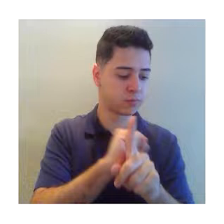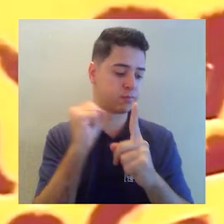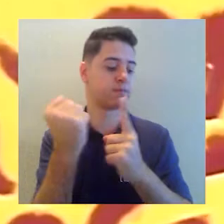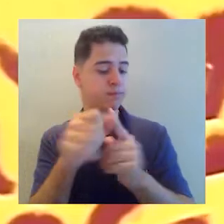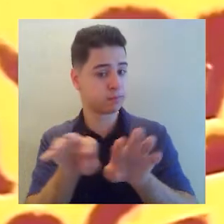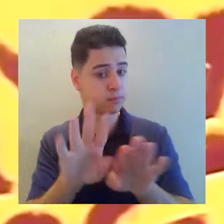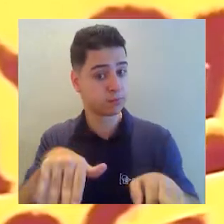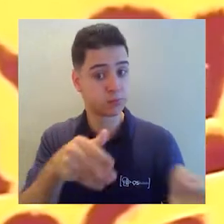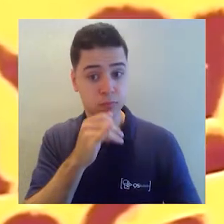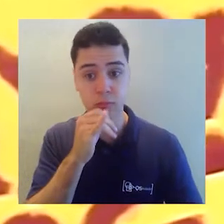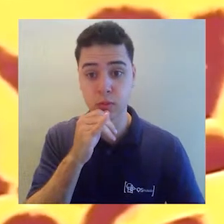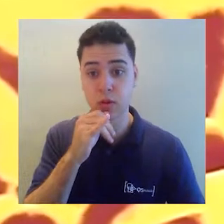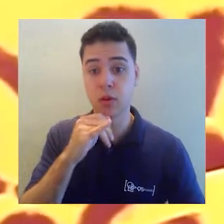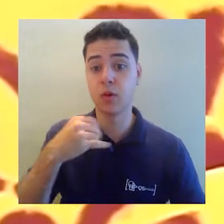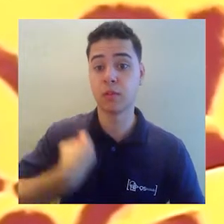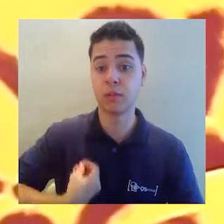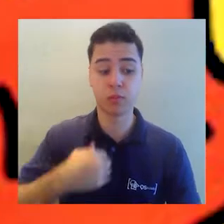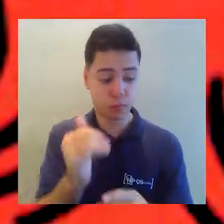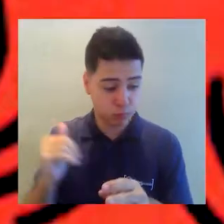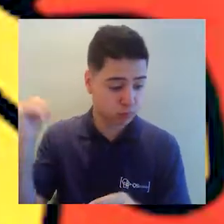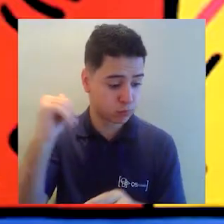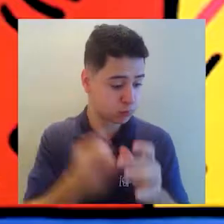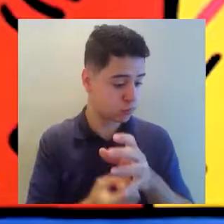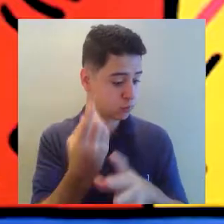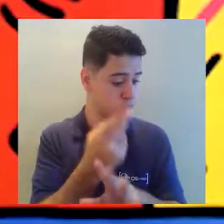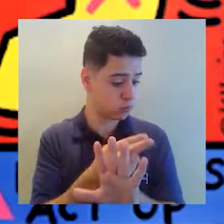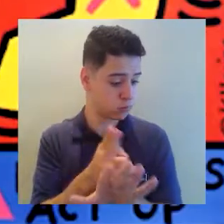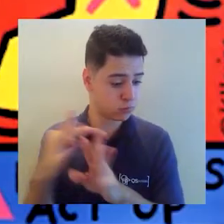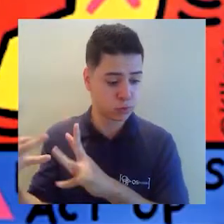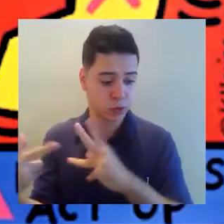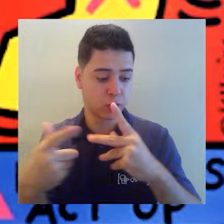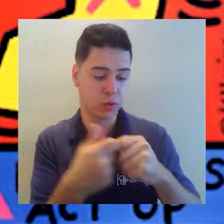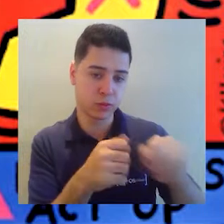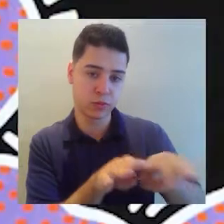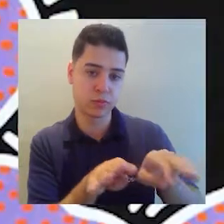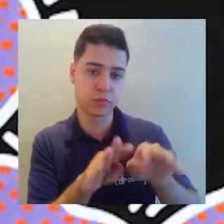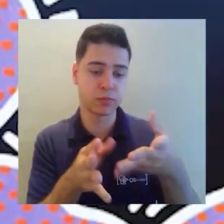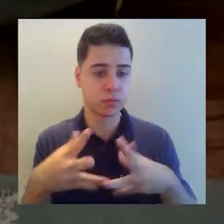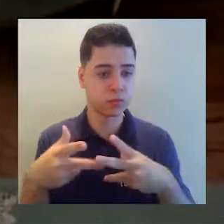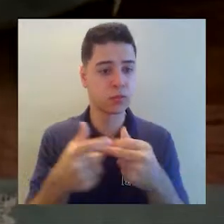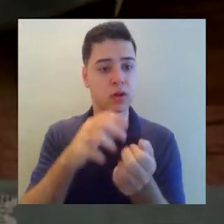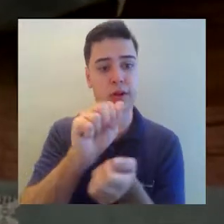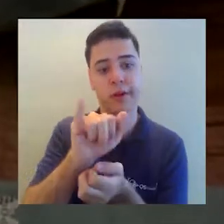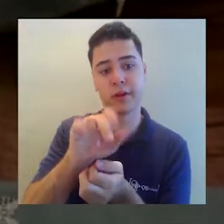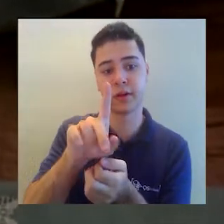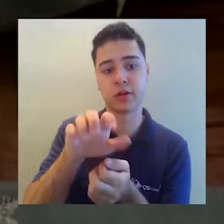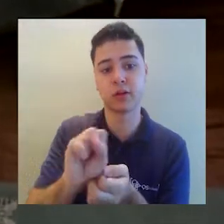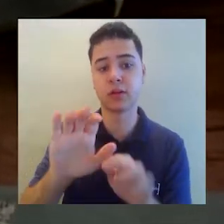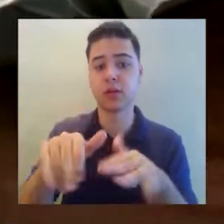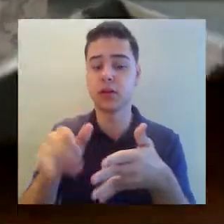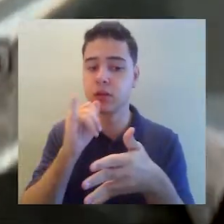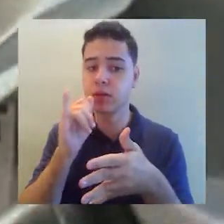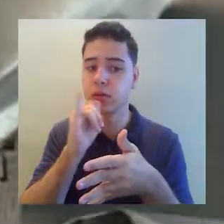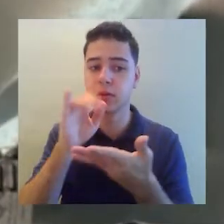político e social. Grande parte do trabalho dele foi produzido nos primeiros anos depois do surgimento da AIDS. A